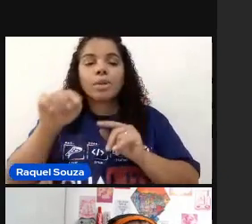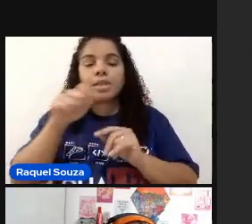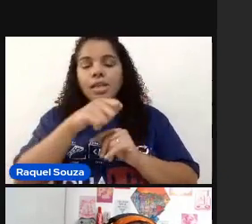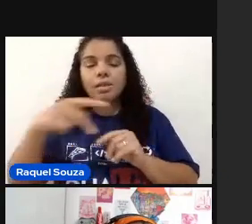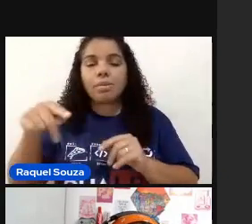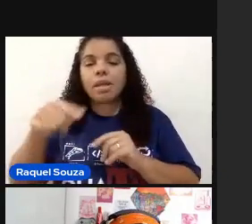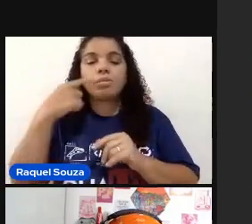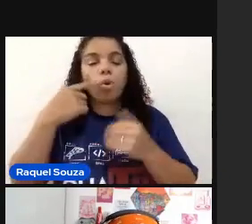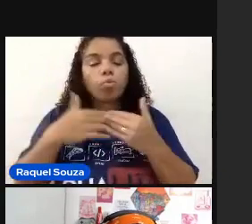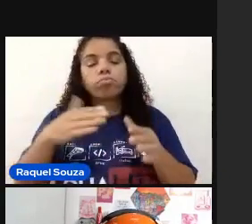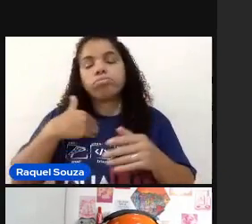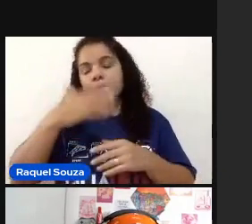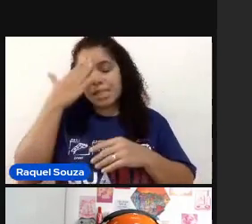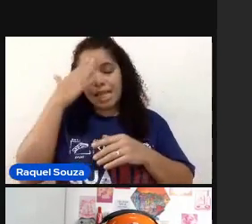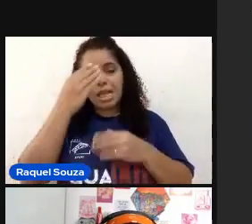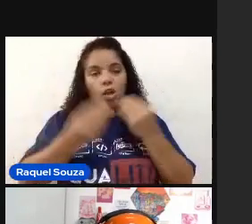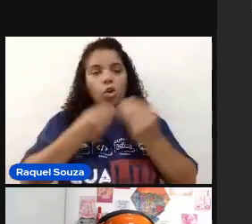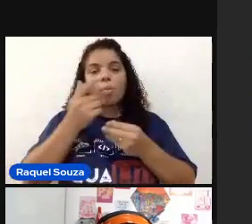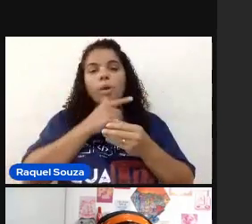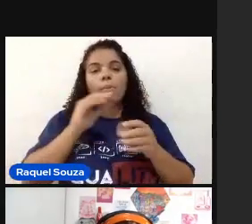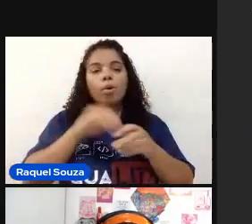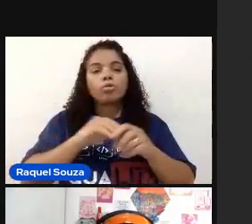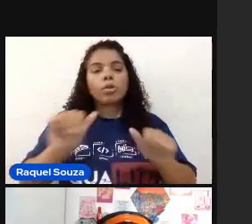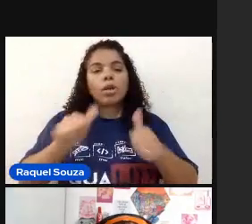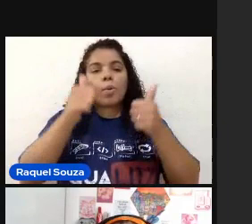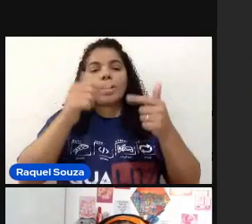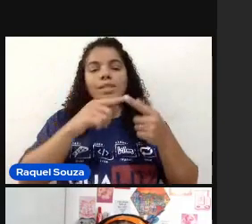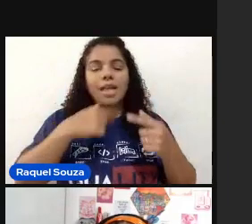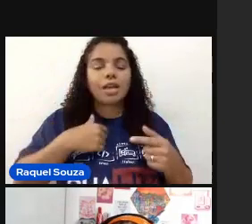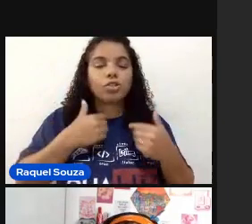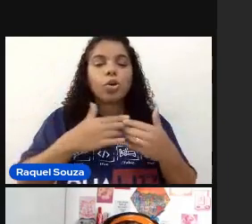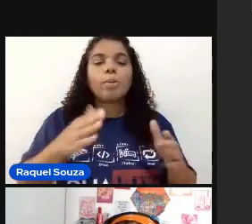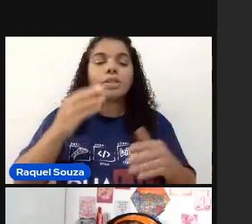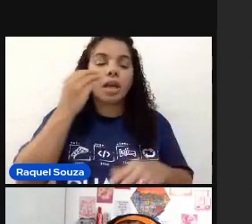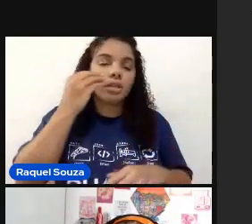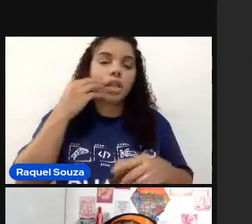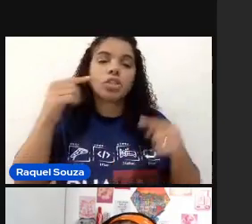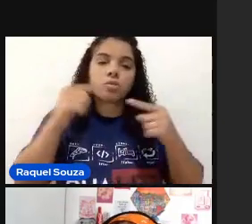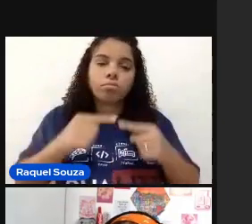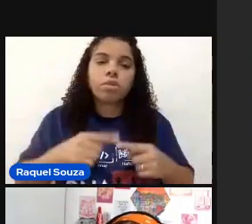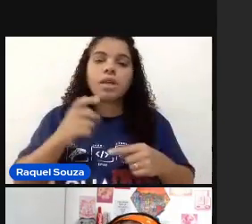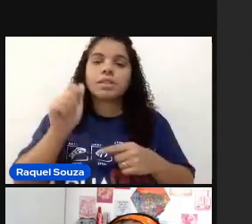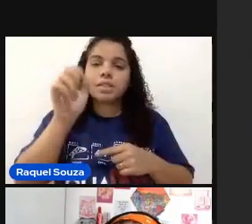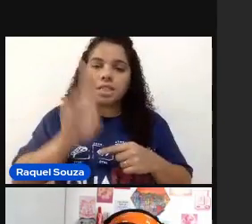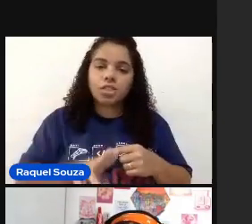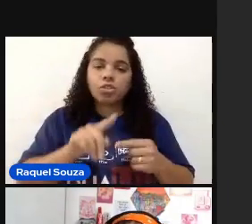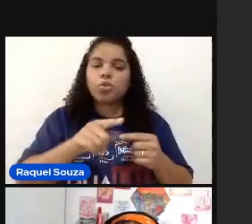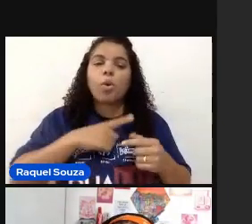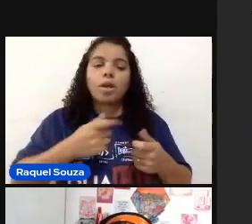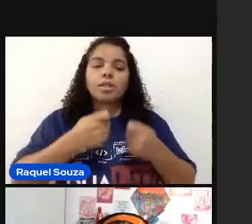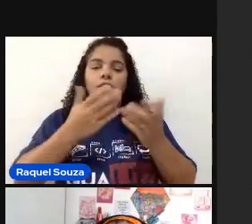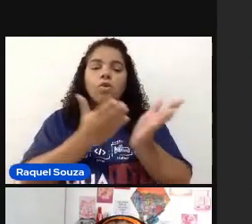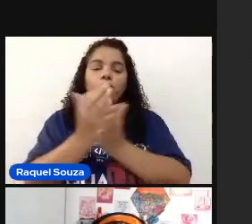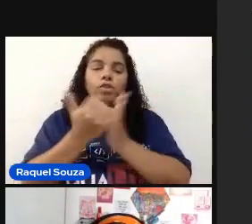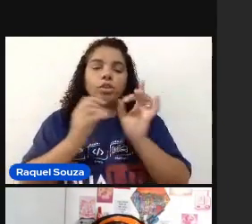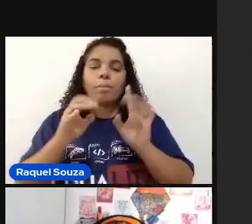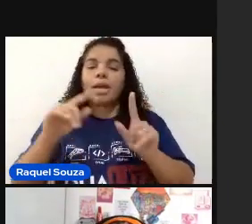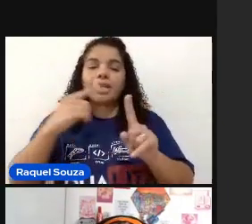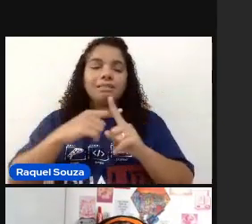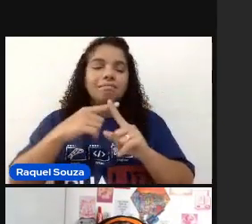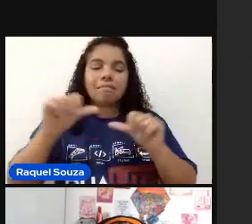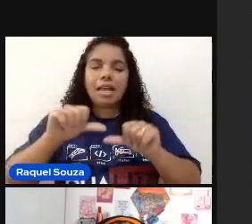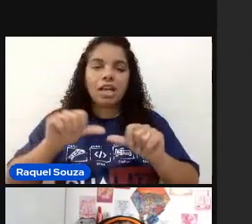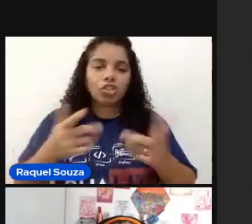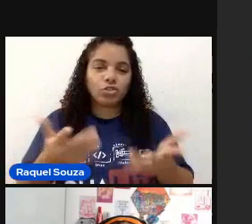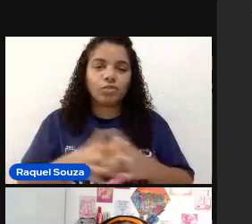começar a entender onde é que eu posso aplicar qualidade. E começar a testar baseado nesses usuários que deram esses feedbacks negativos. Para que,